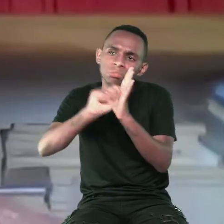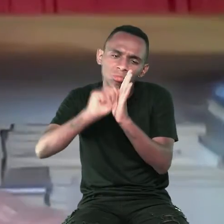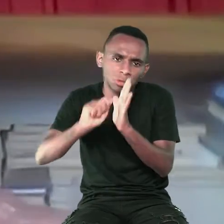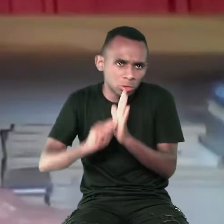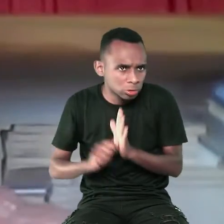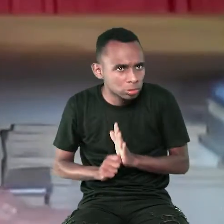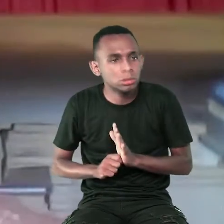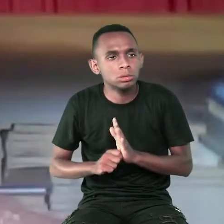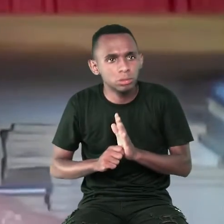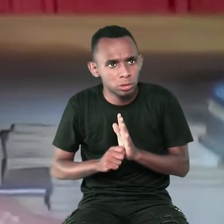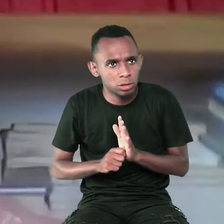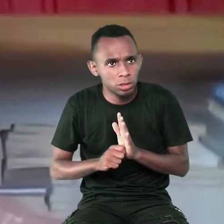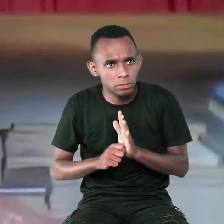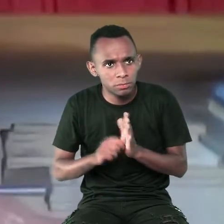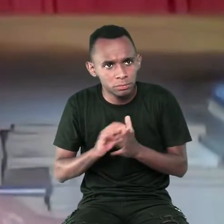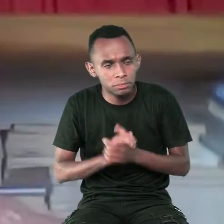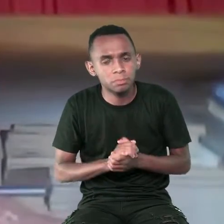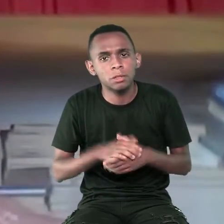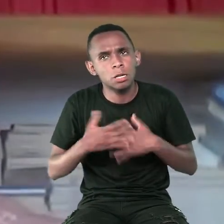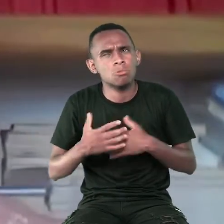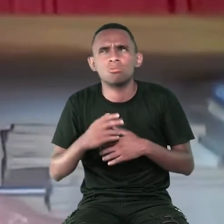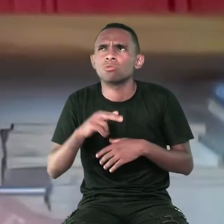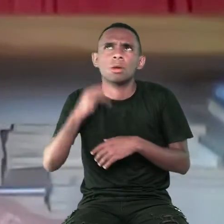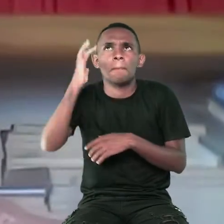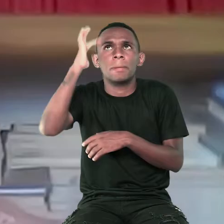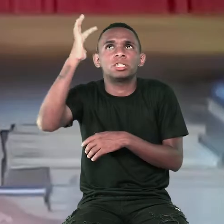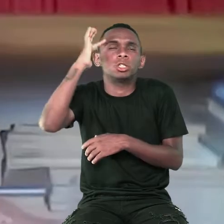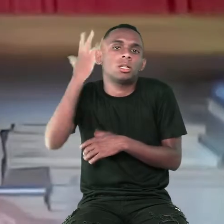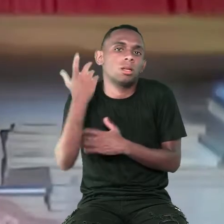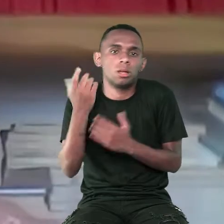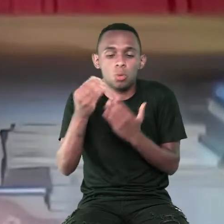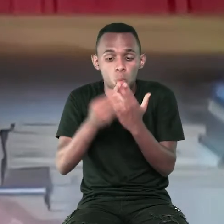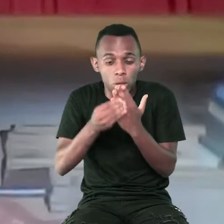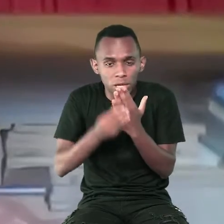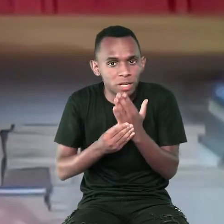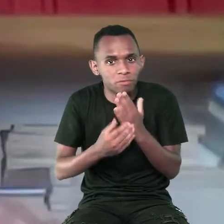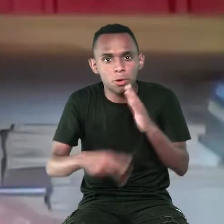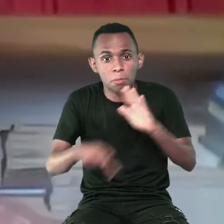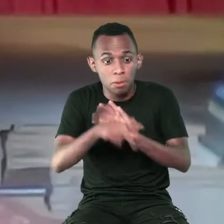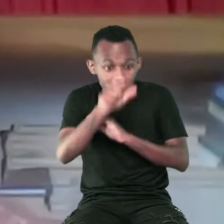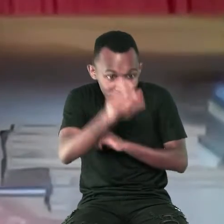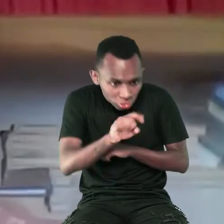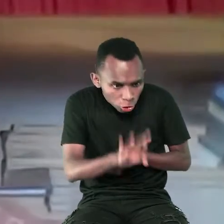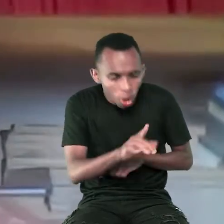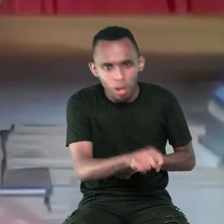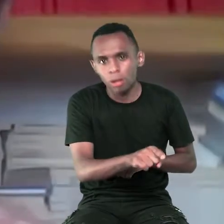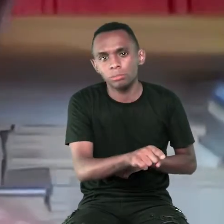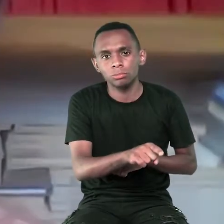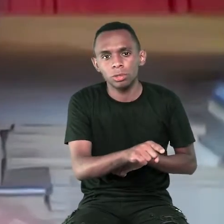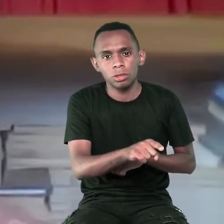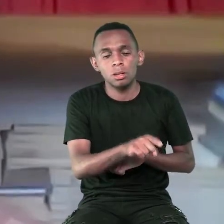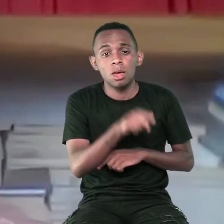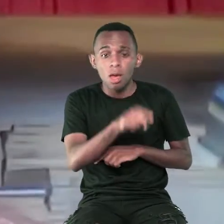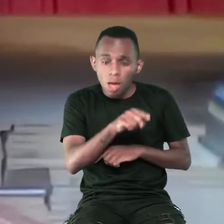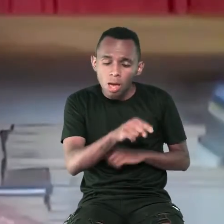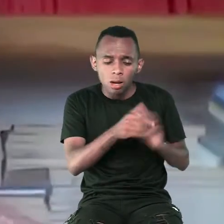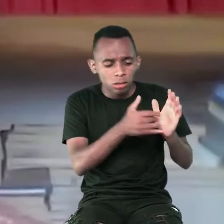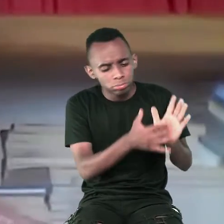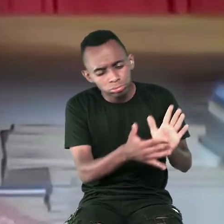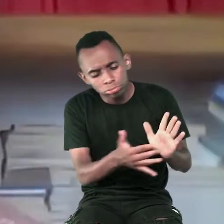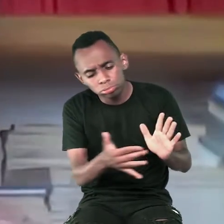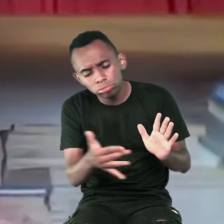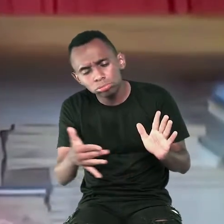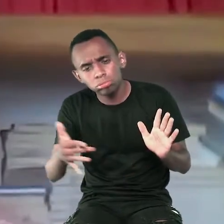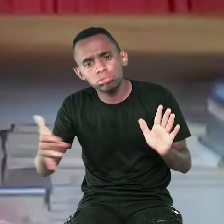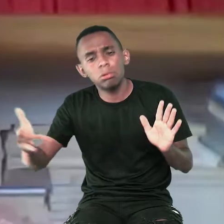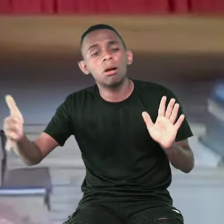de uma vez só, como se fosse só, e eu imaginei que o livro fosse só ela, que ela seria a narradora do início ao fim,